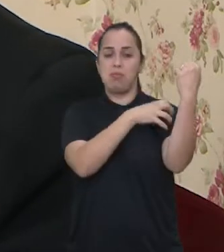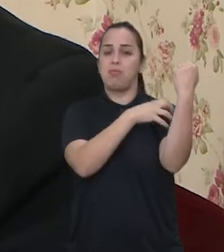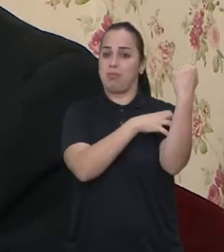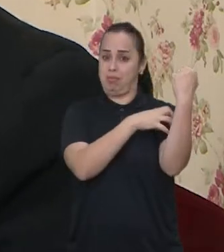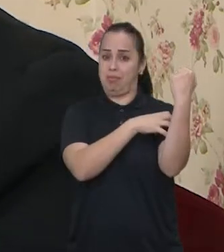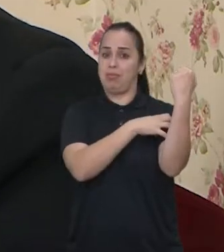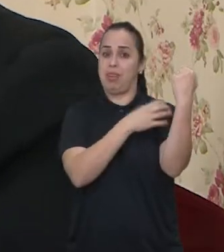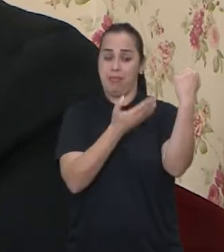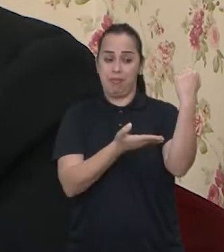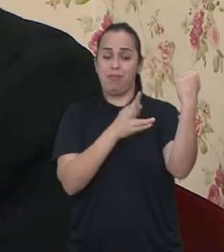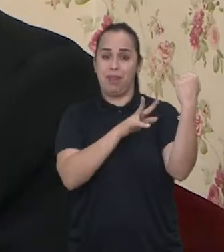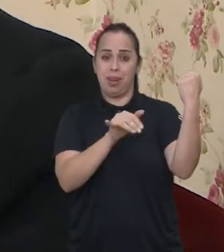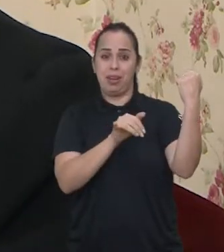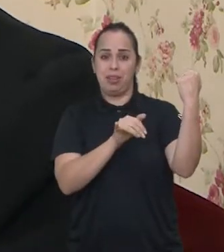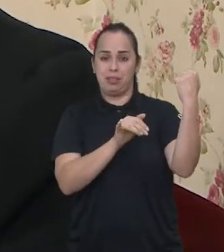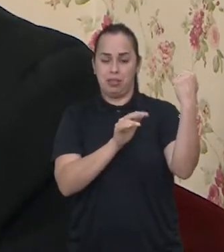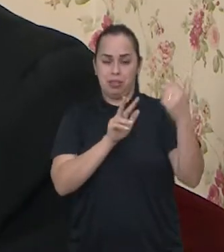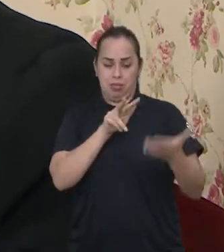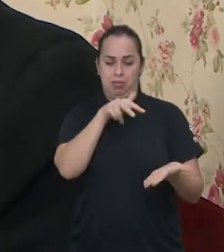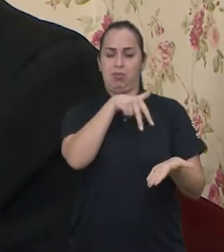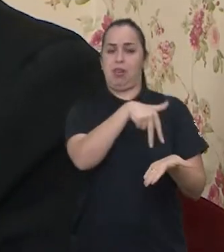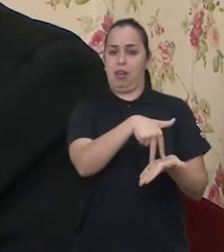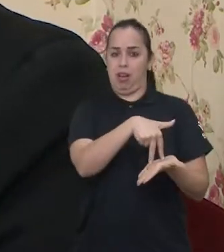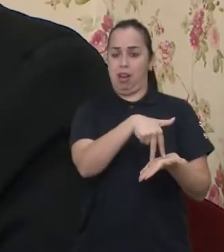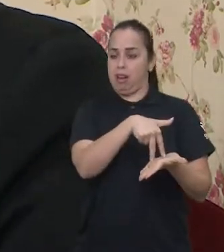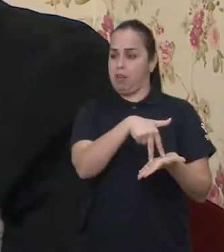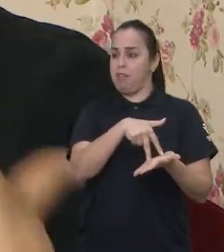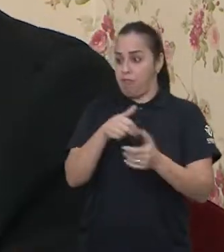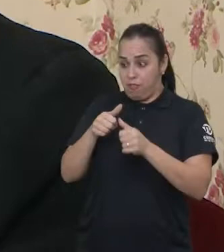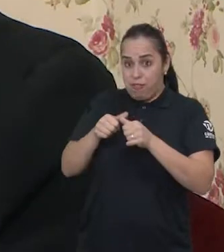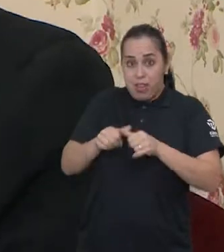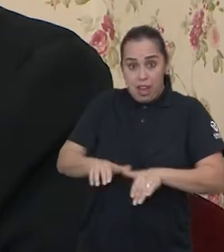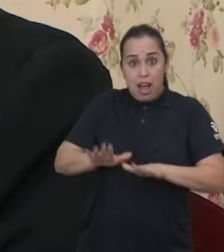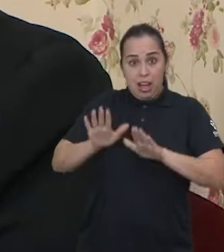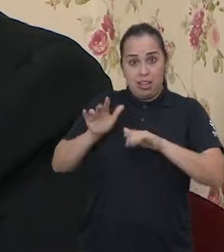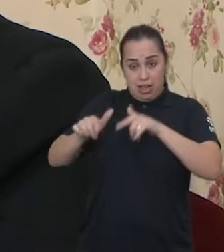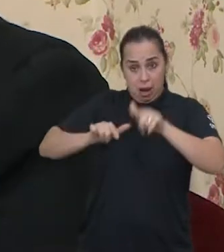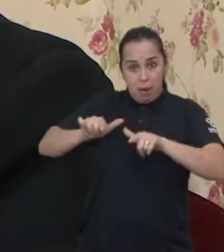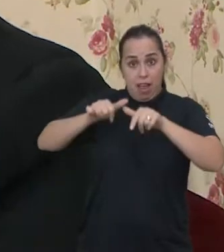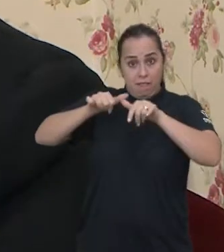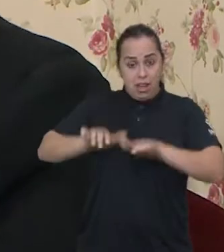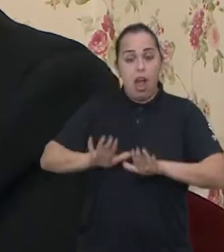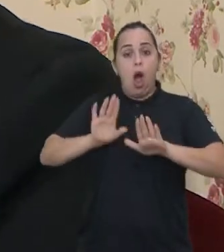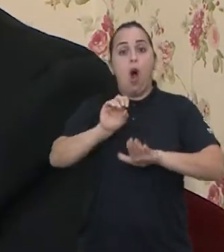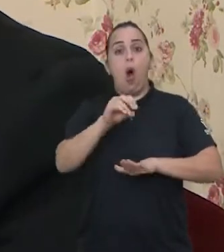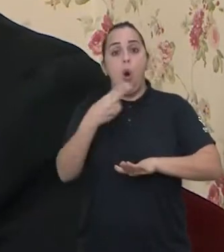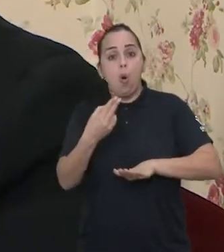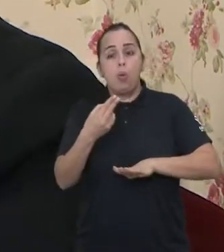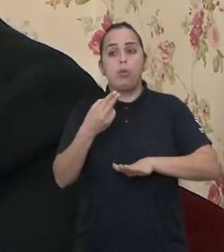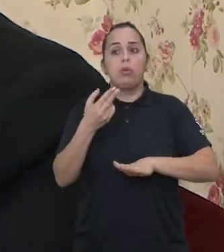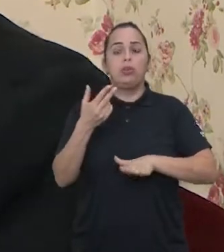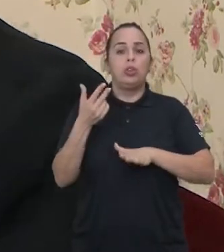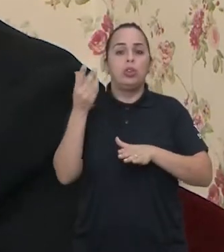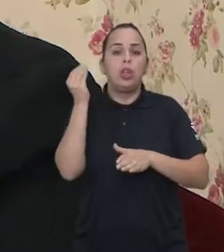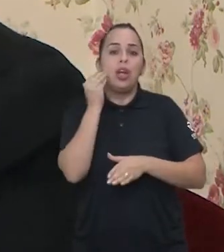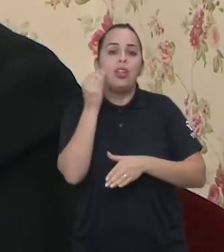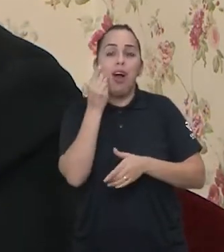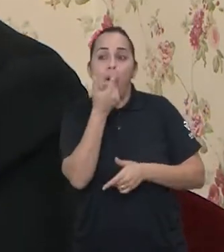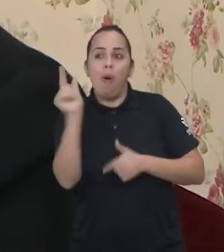oportunidade e vai empodera ela Inclusive a ficar nesse emprego ou trocar